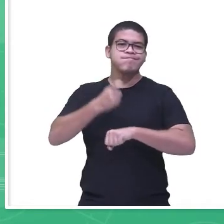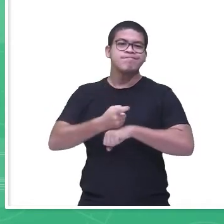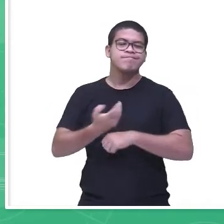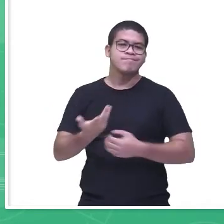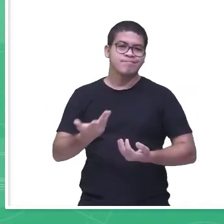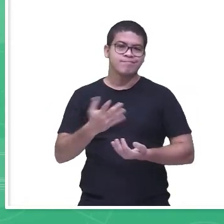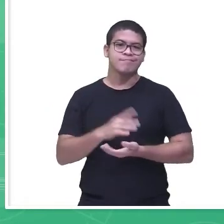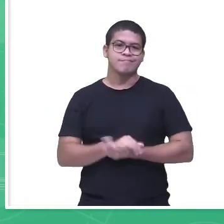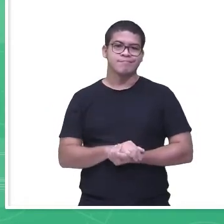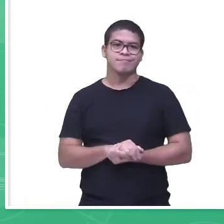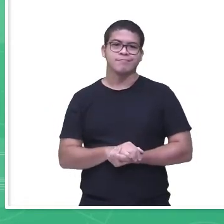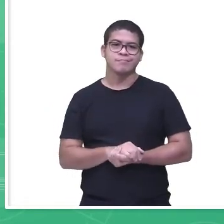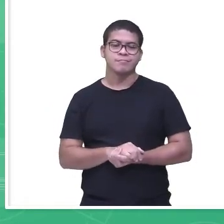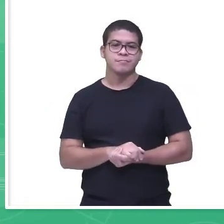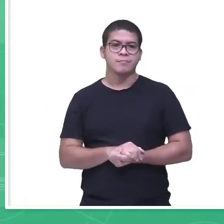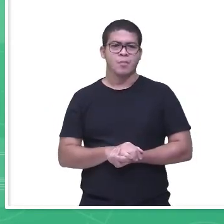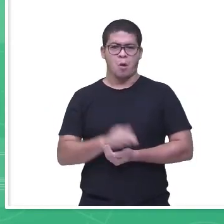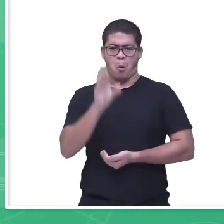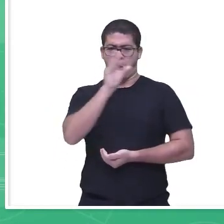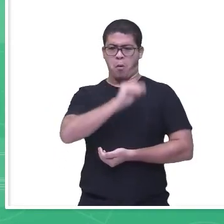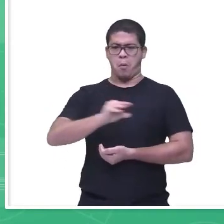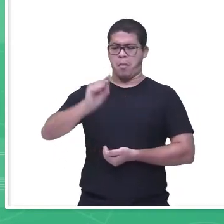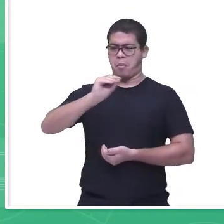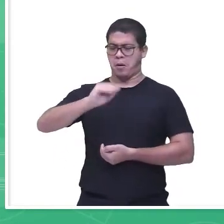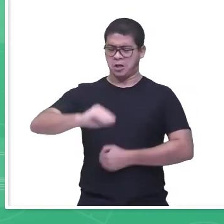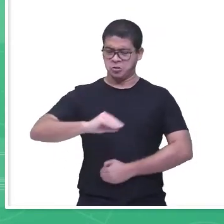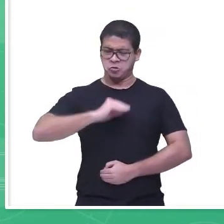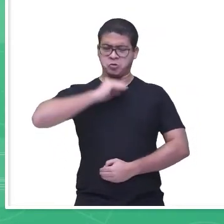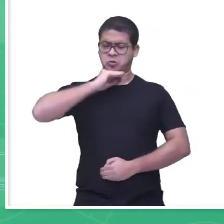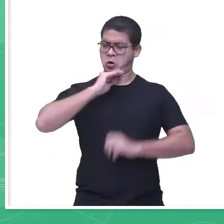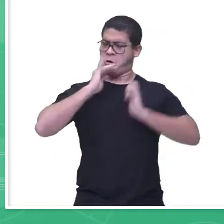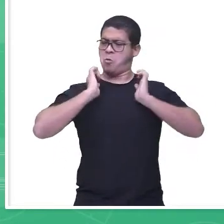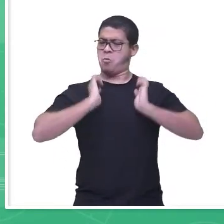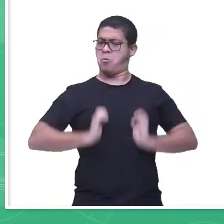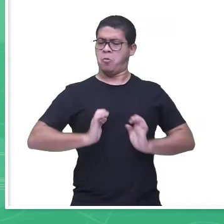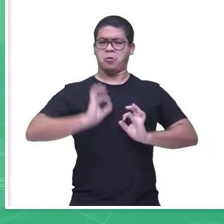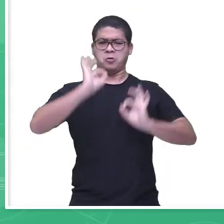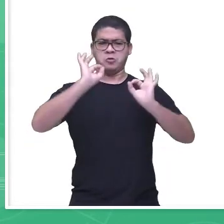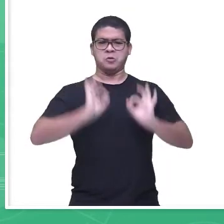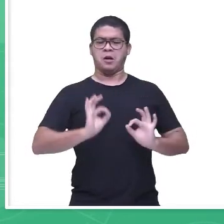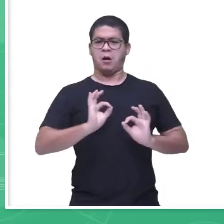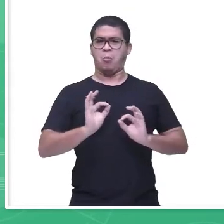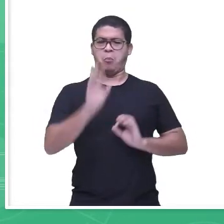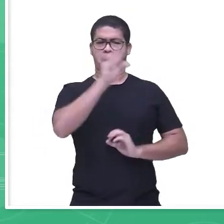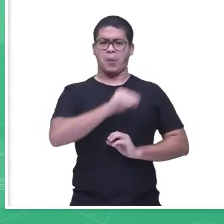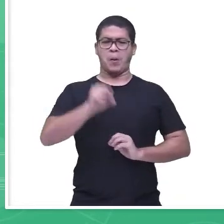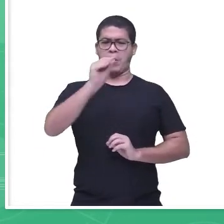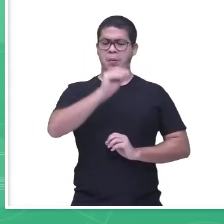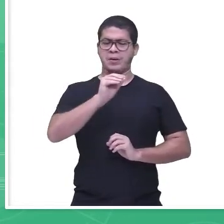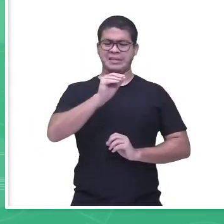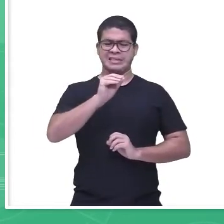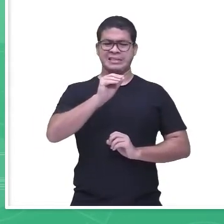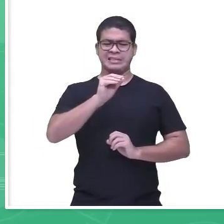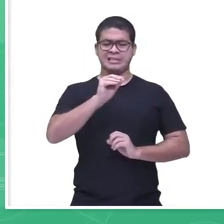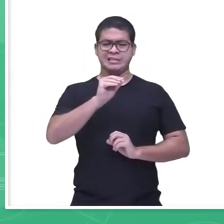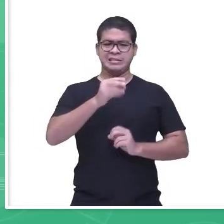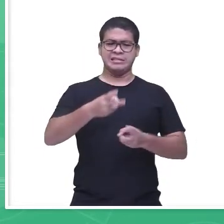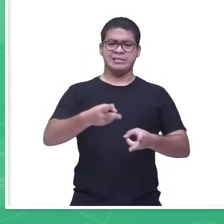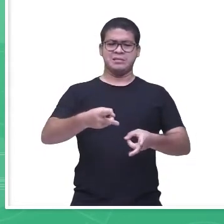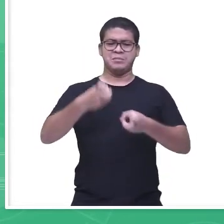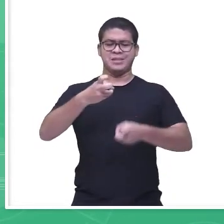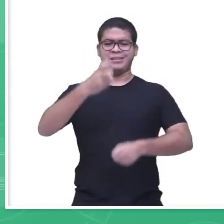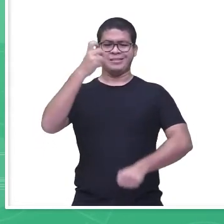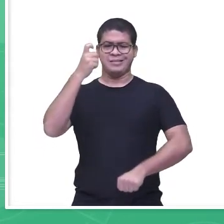o próprio interlocutor, que se achava o dono da verdade, perceber o quanto ignorante ele era e o quanto